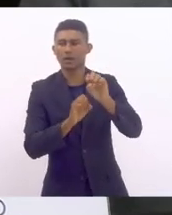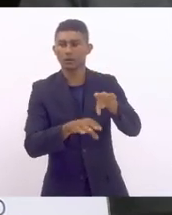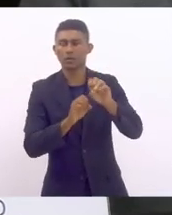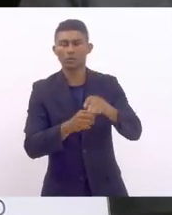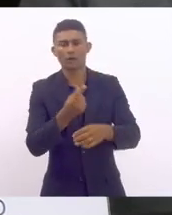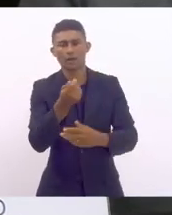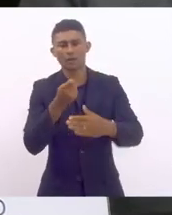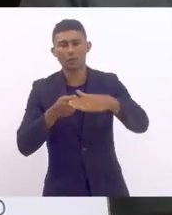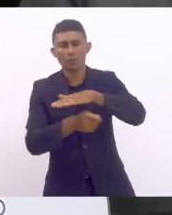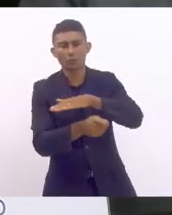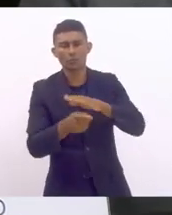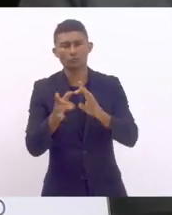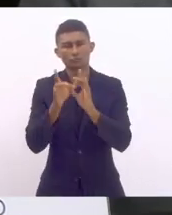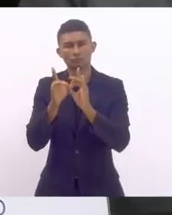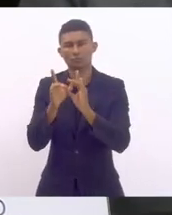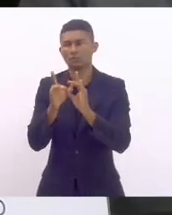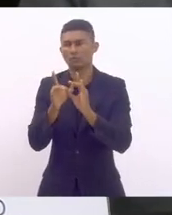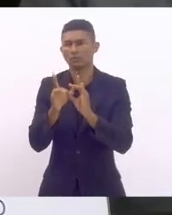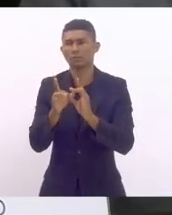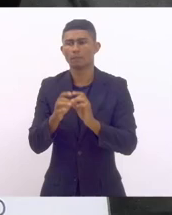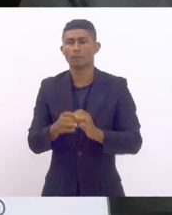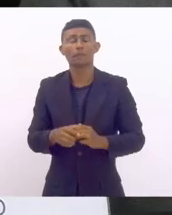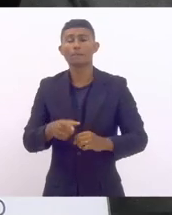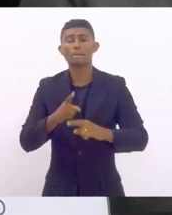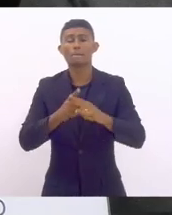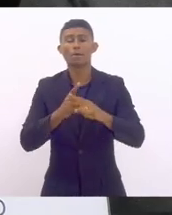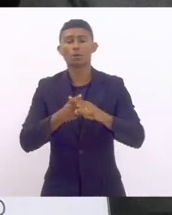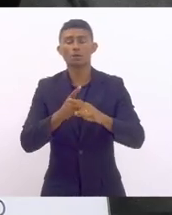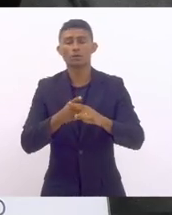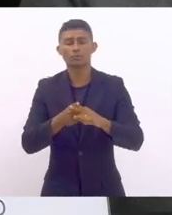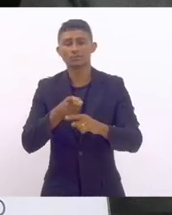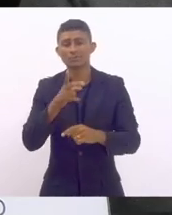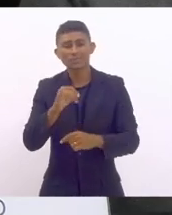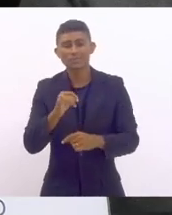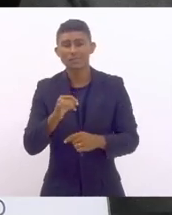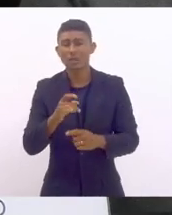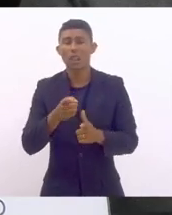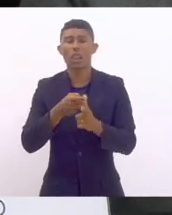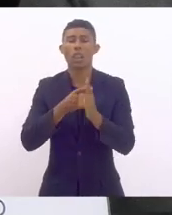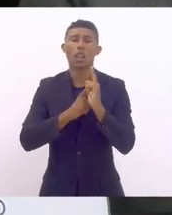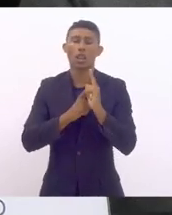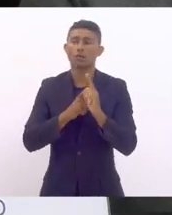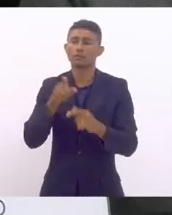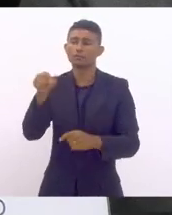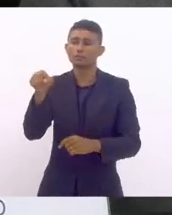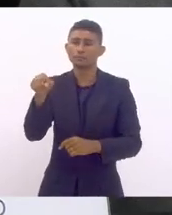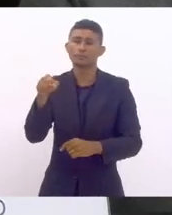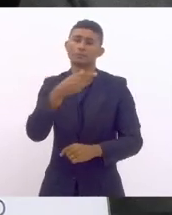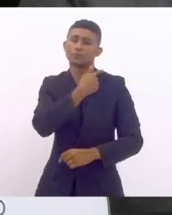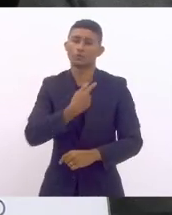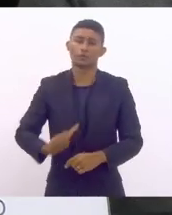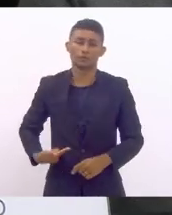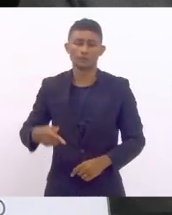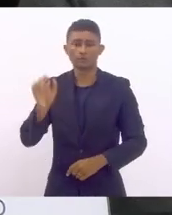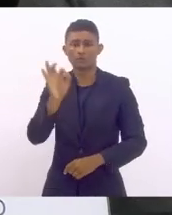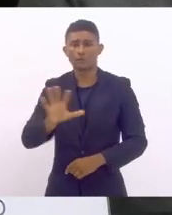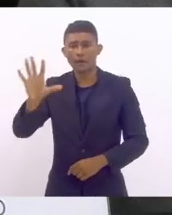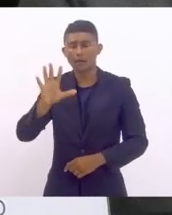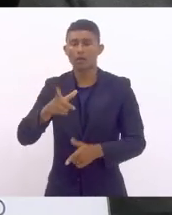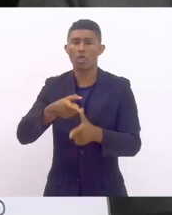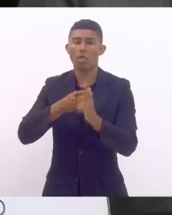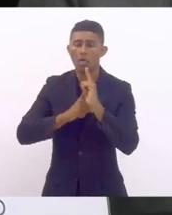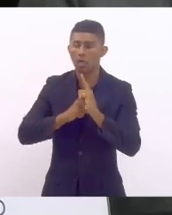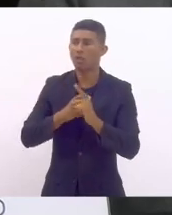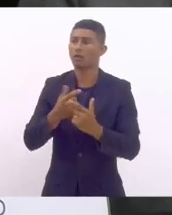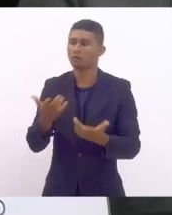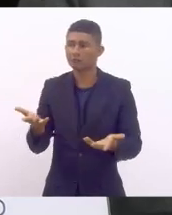coisa que Garanta o mínimo de estabilidade porque se nós ficarmos sempre na dependência da Boa Vontade do governo e depois